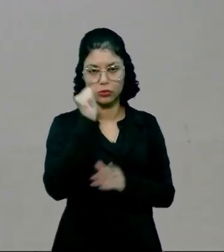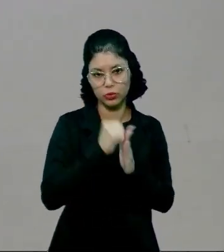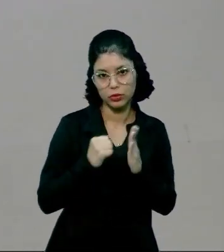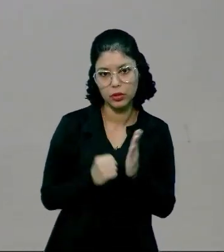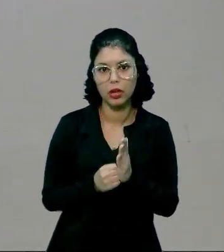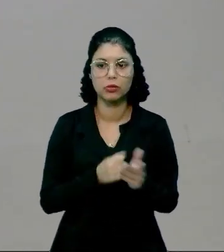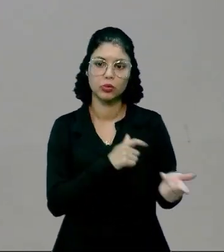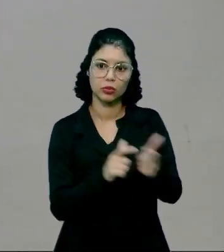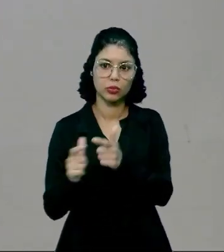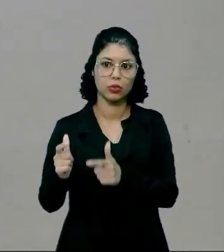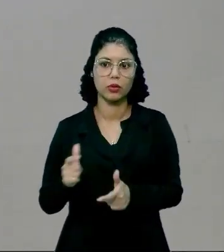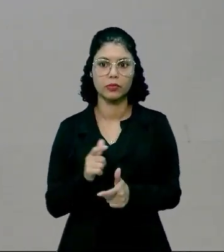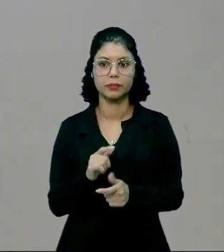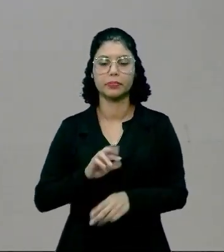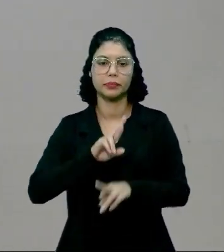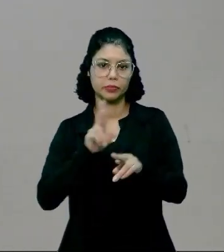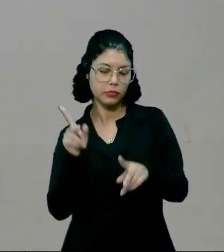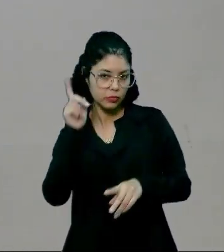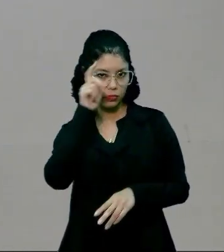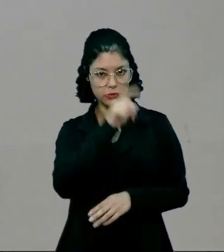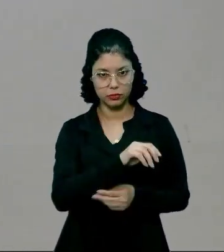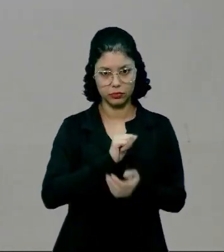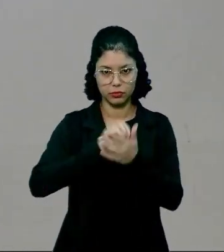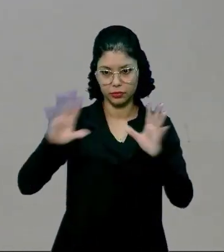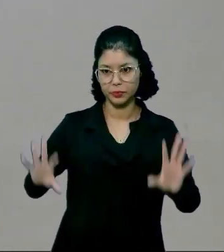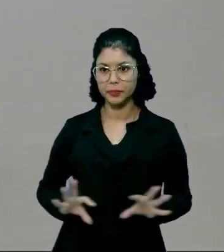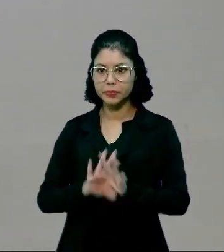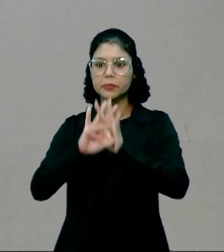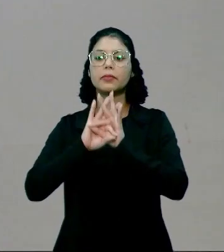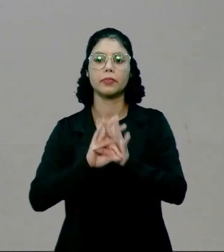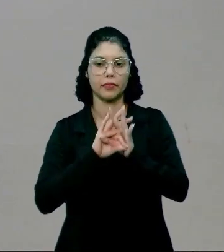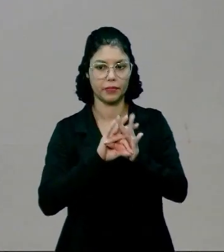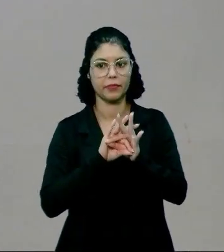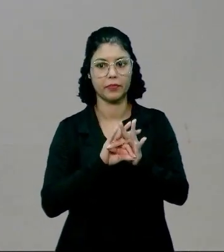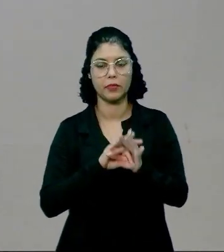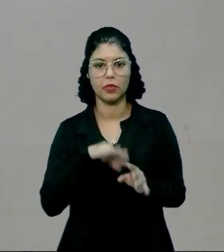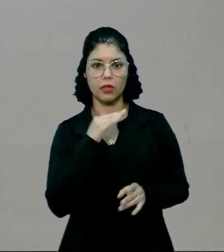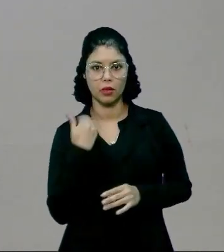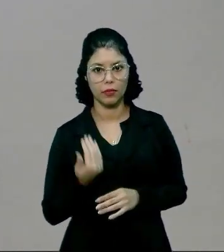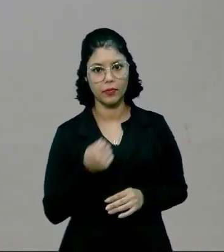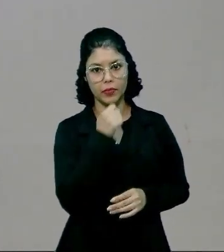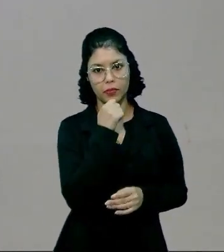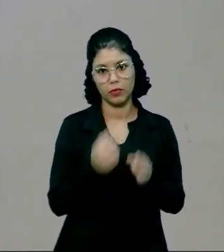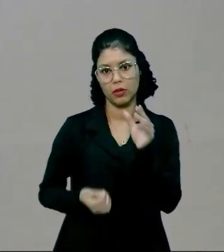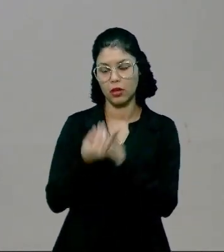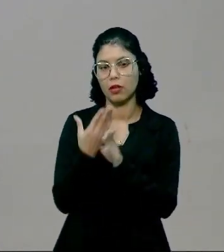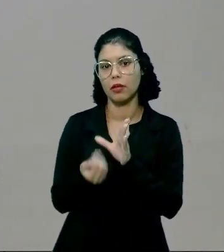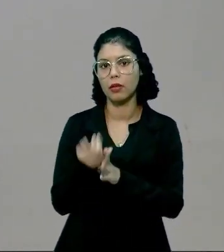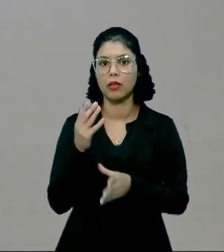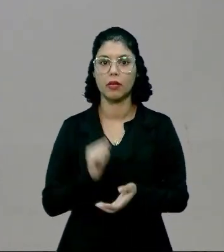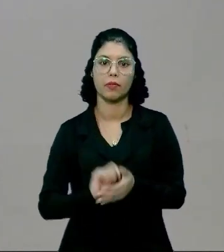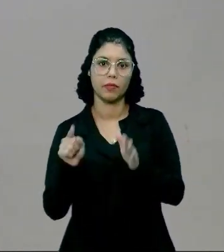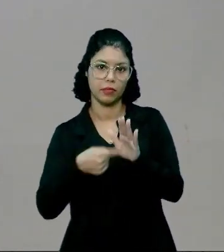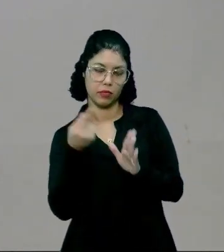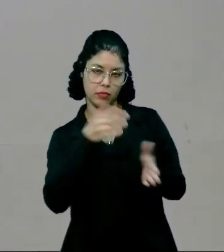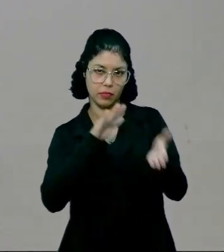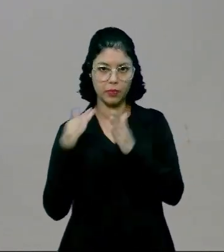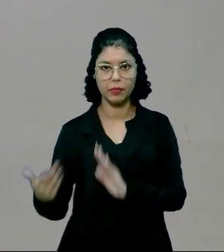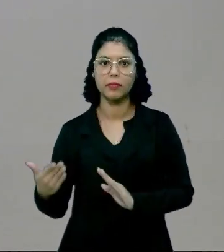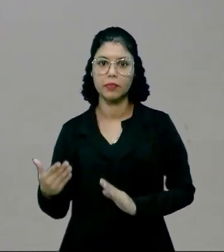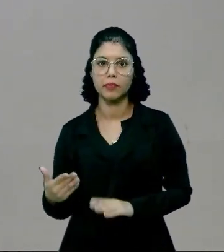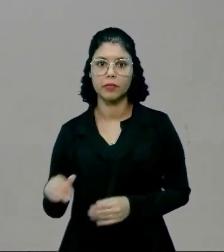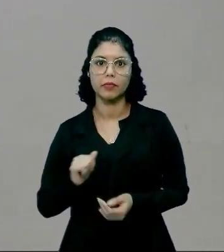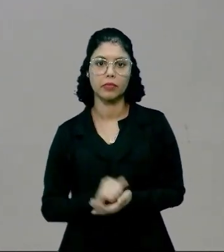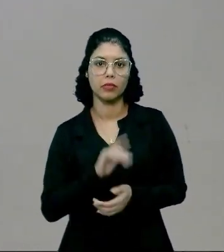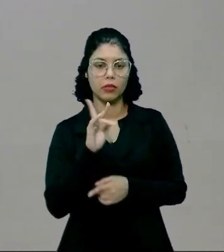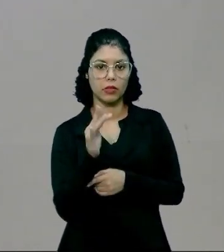esses ambientes mais mórbidos, quer dizer, relacionados aí com a morte, tá? Então, essa produção, nessa primeira fase